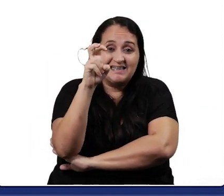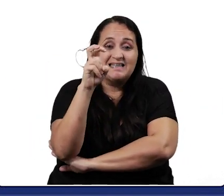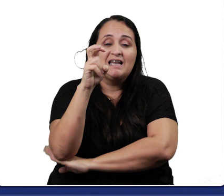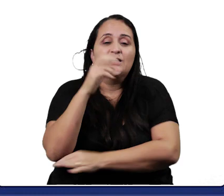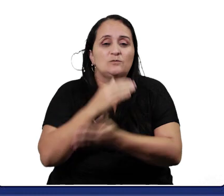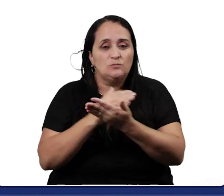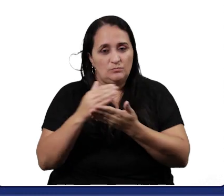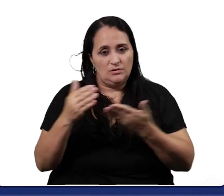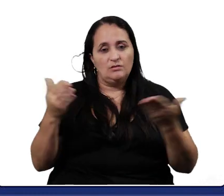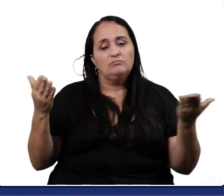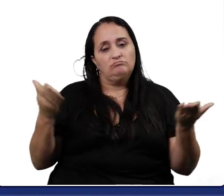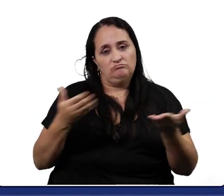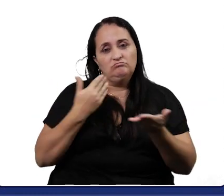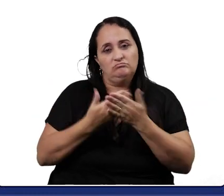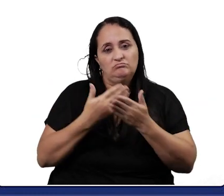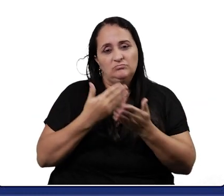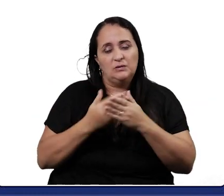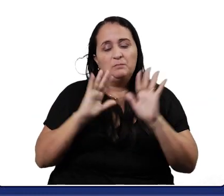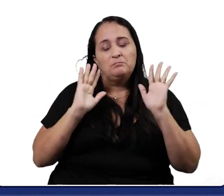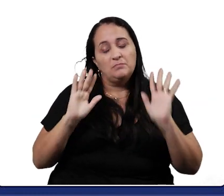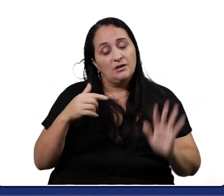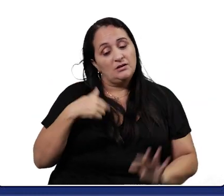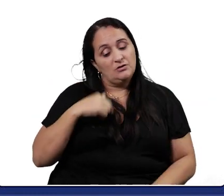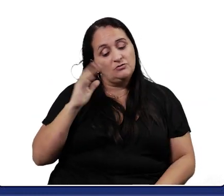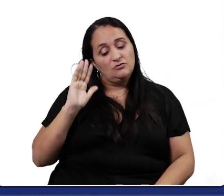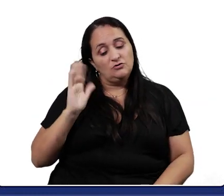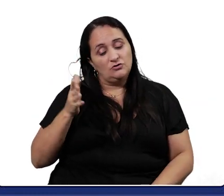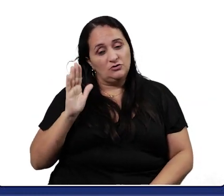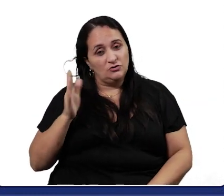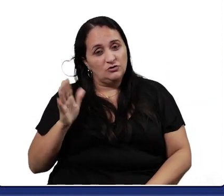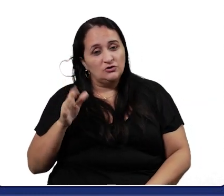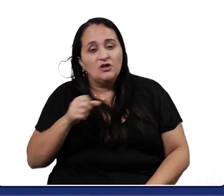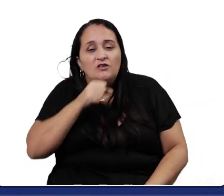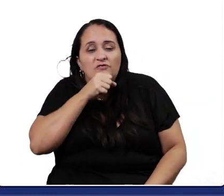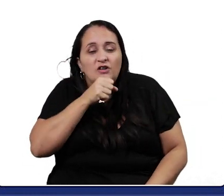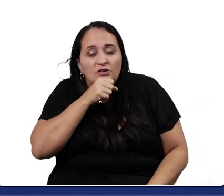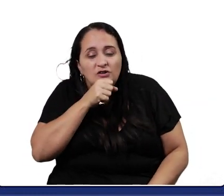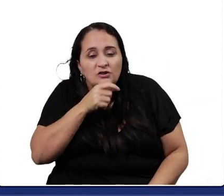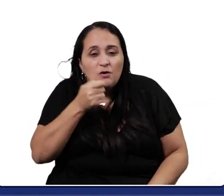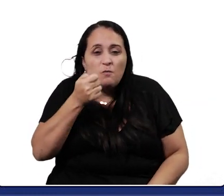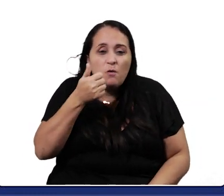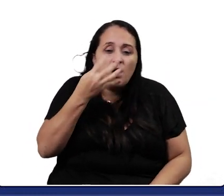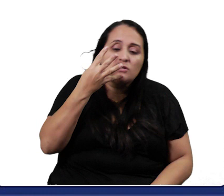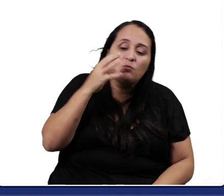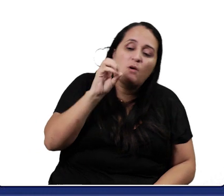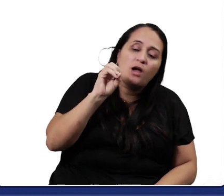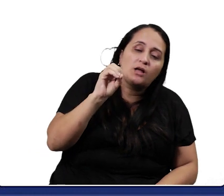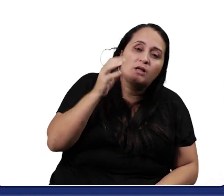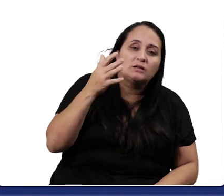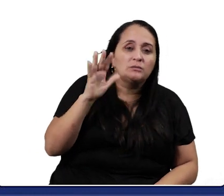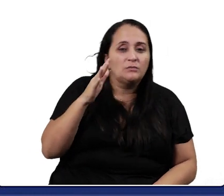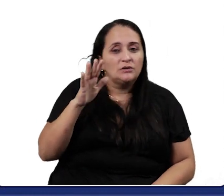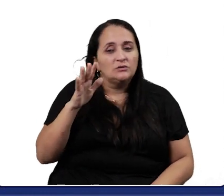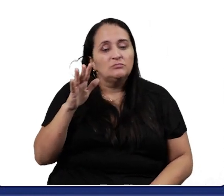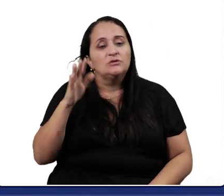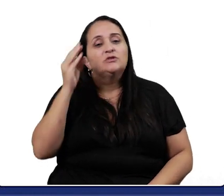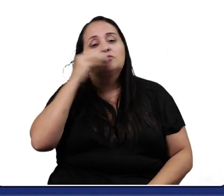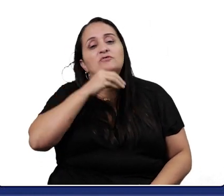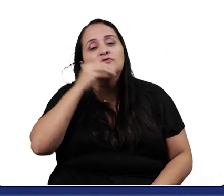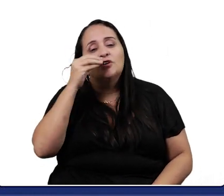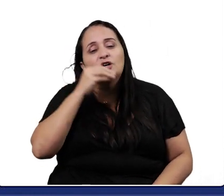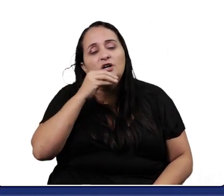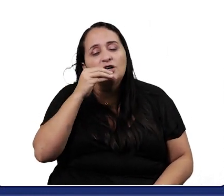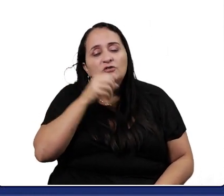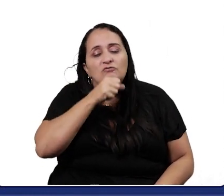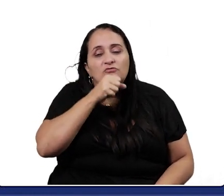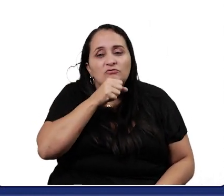anos. Mas eu já sou uma professora velhinha, né? Estou aqui na faixa de 40, por aí. Estou bem